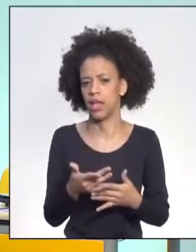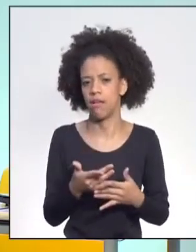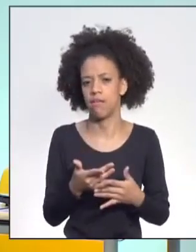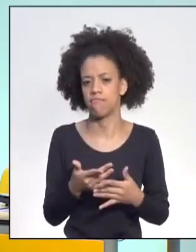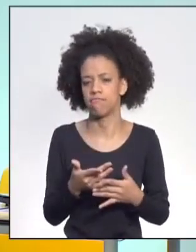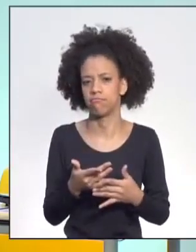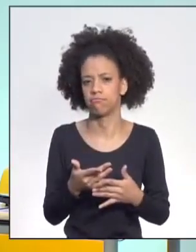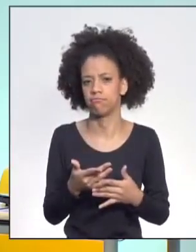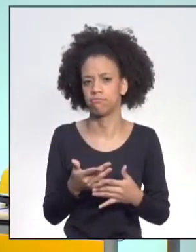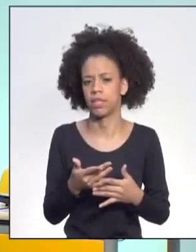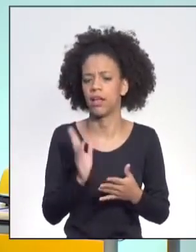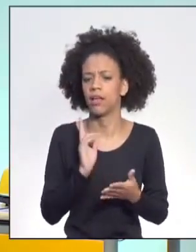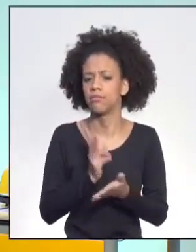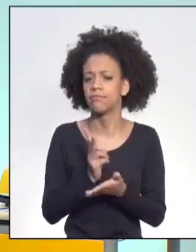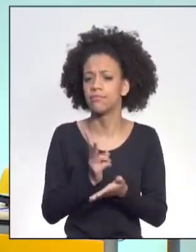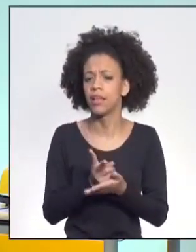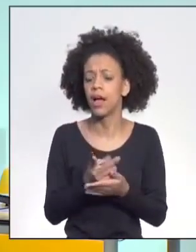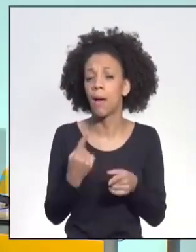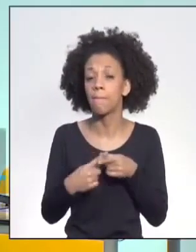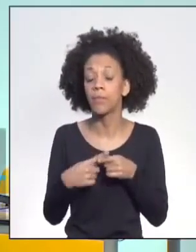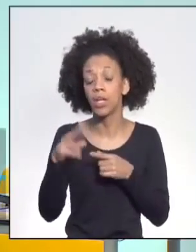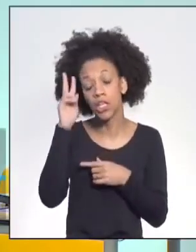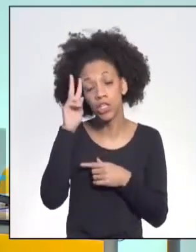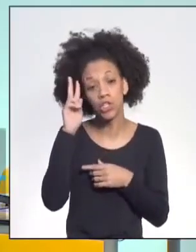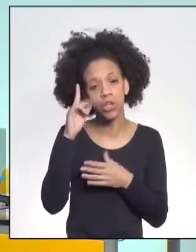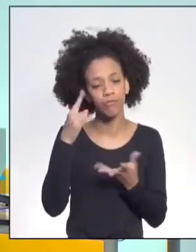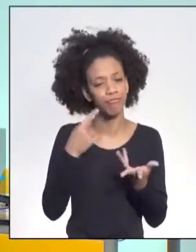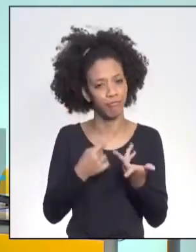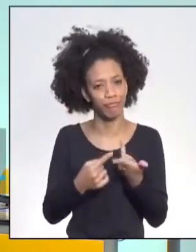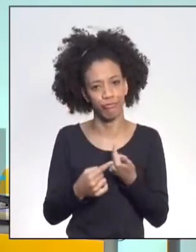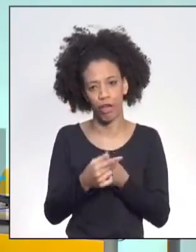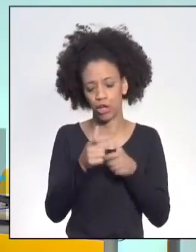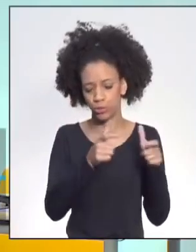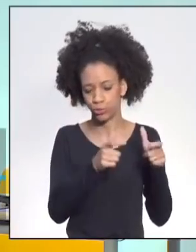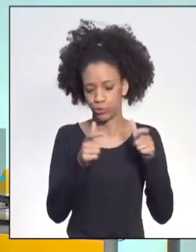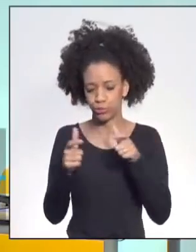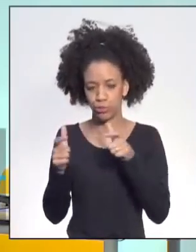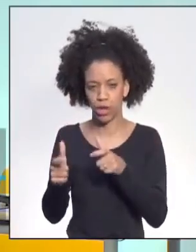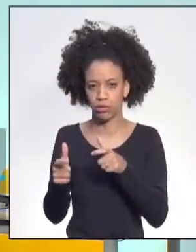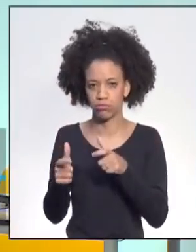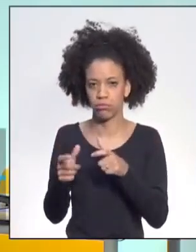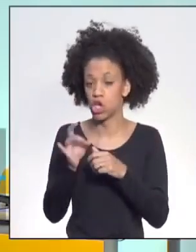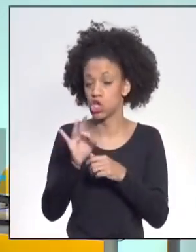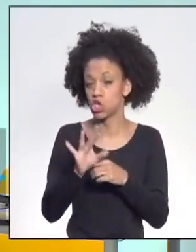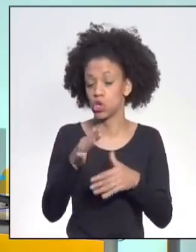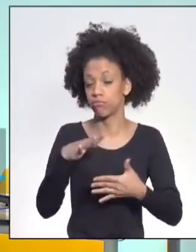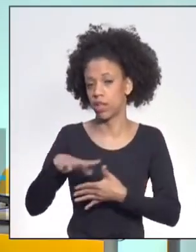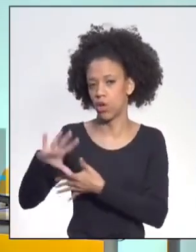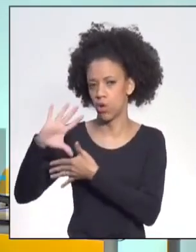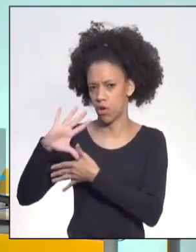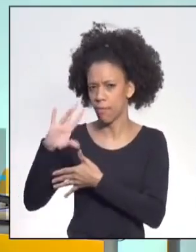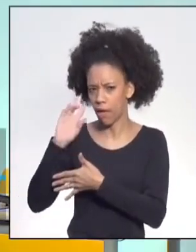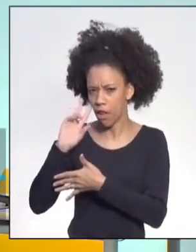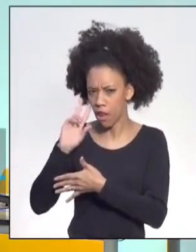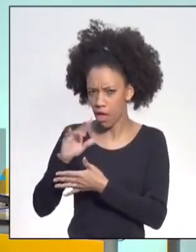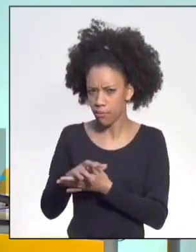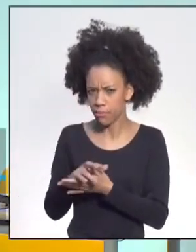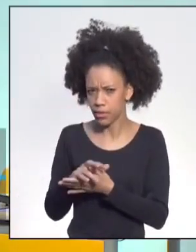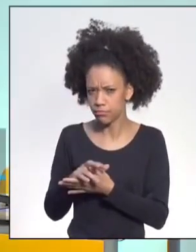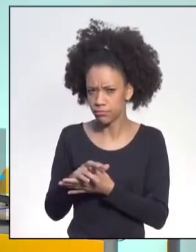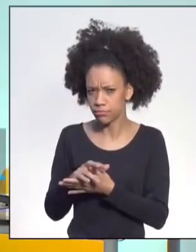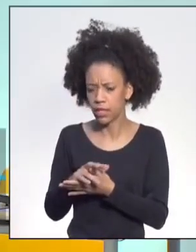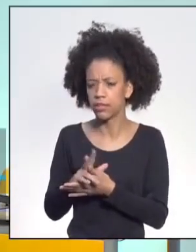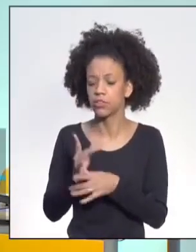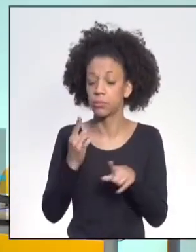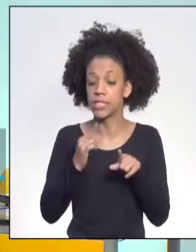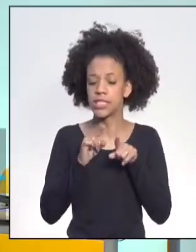muitos eurocêntricos, porque a história ela aconteceu em vários lugares do mundo, não apenas na Europa. Lembra, nós falamos sobre simultaneidade da